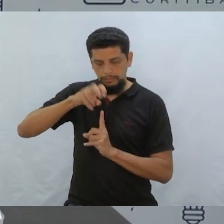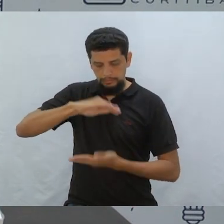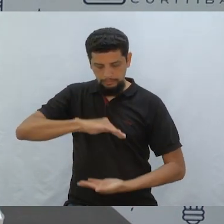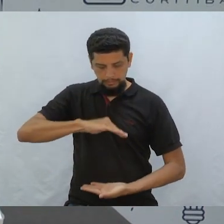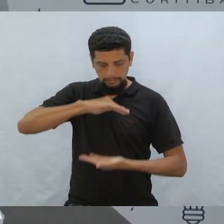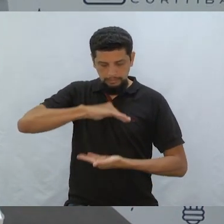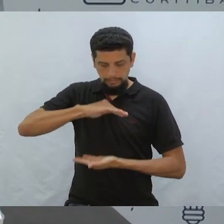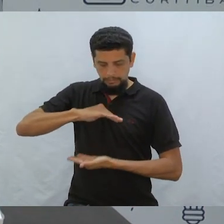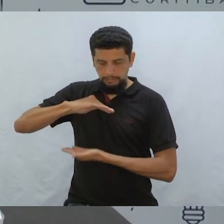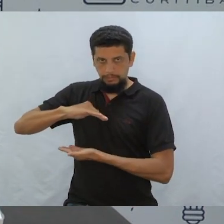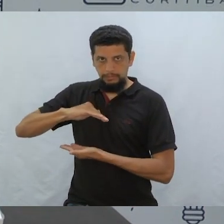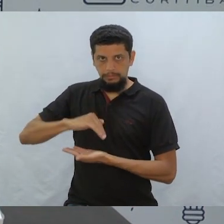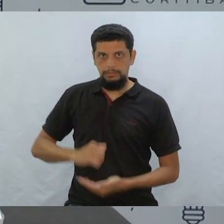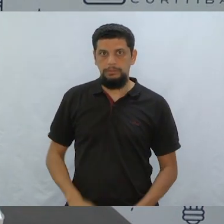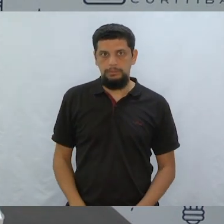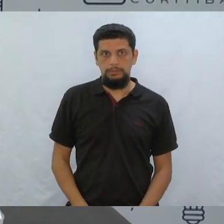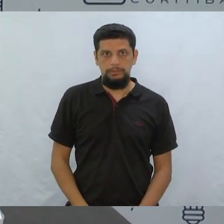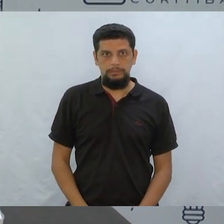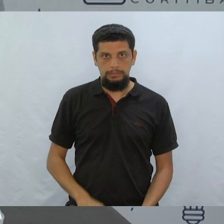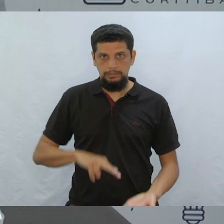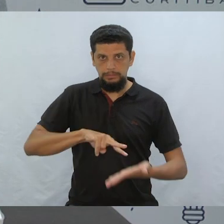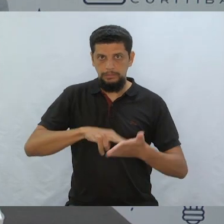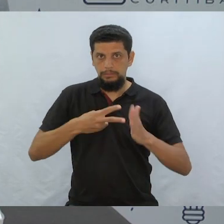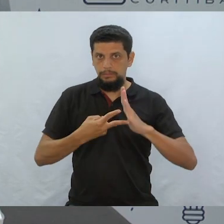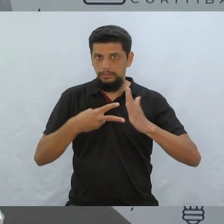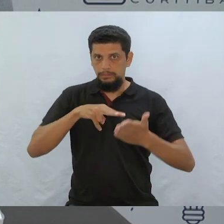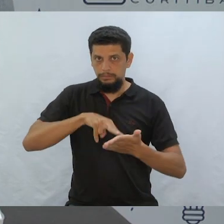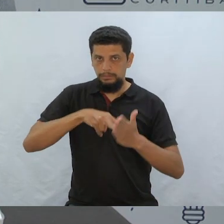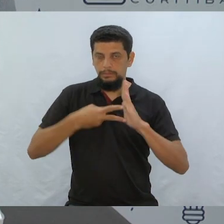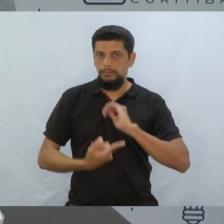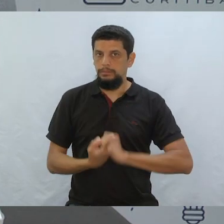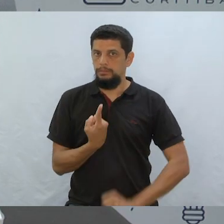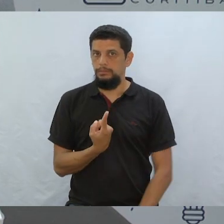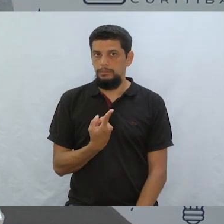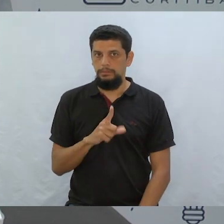casa representando 1 litro, né? Nós